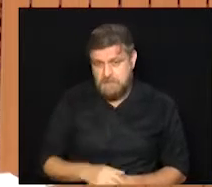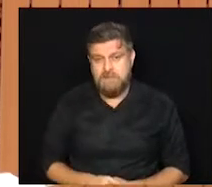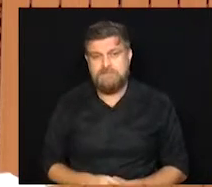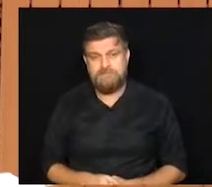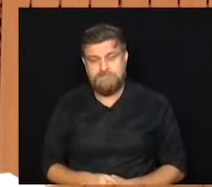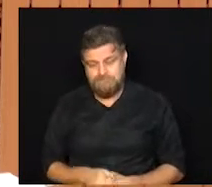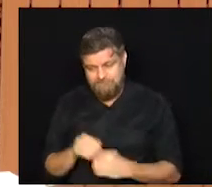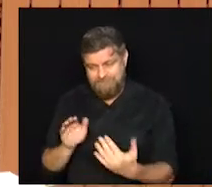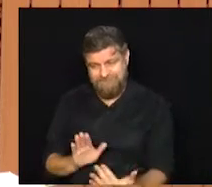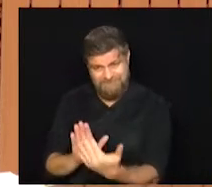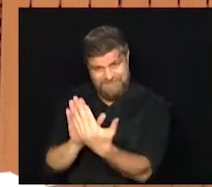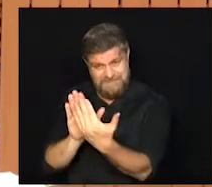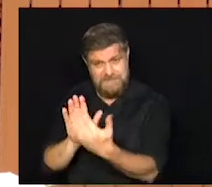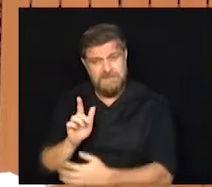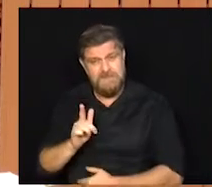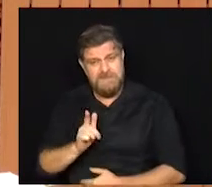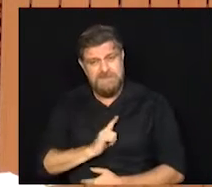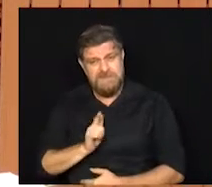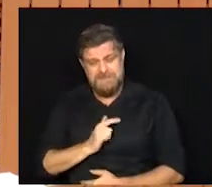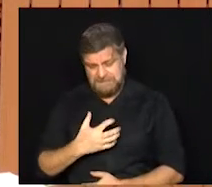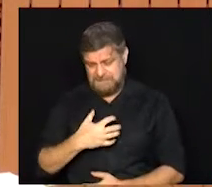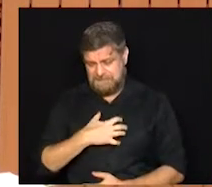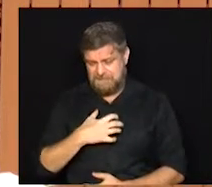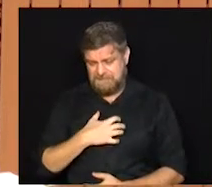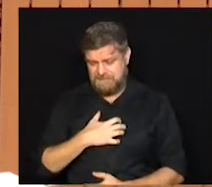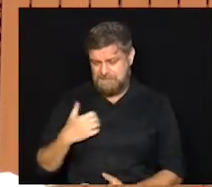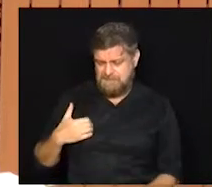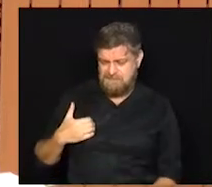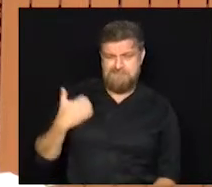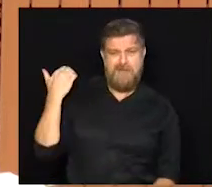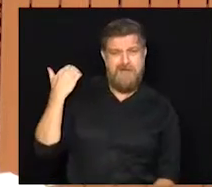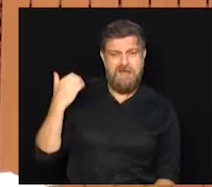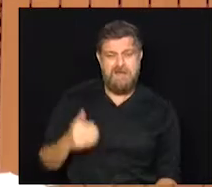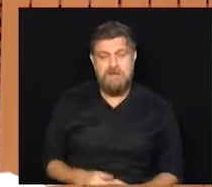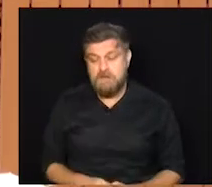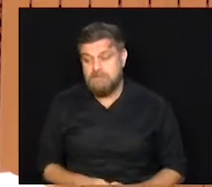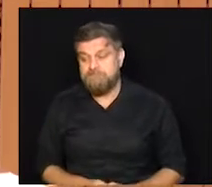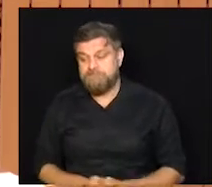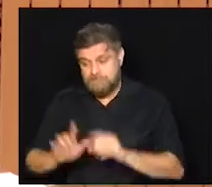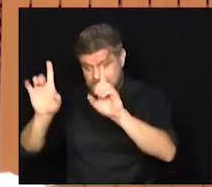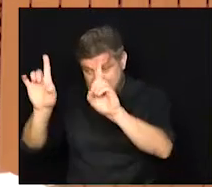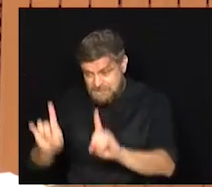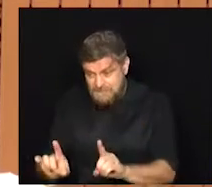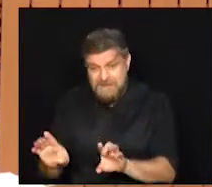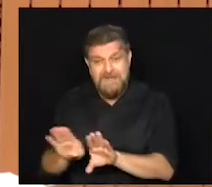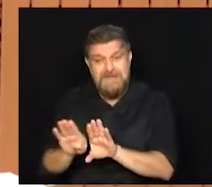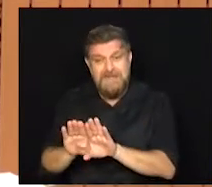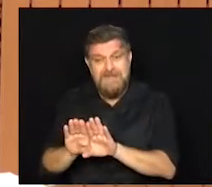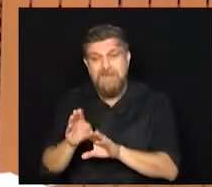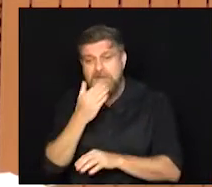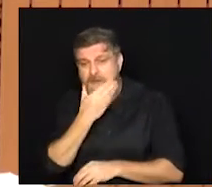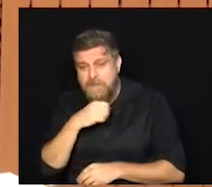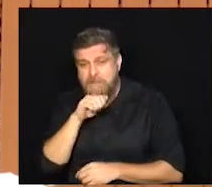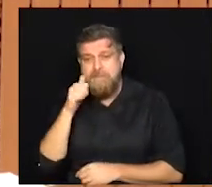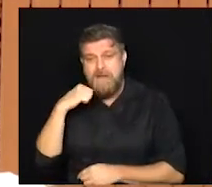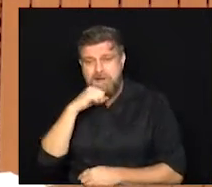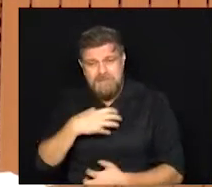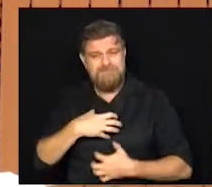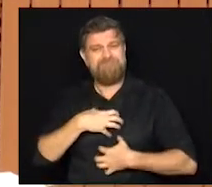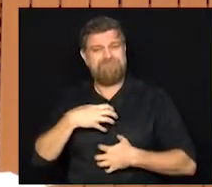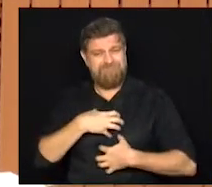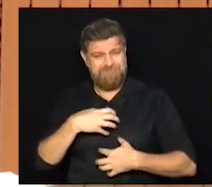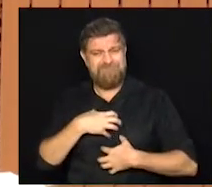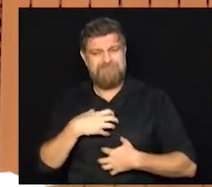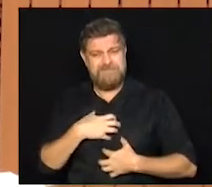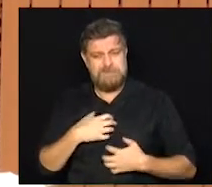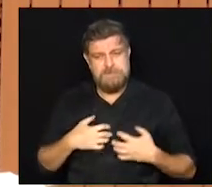realmente trazendo um constrangimento, tanto para o deficiente quanto para os seus pais. Correto? É isso? Que você está batendo